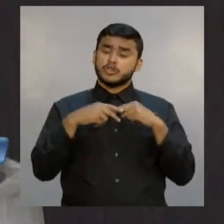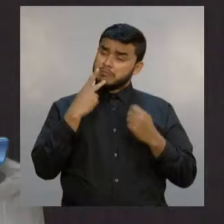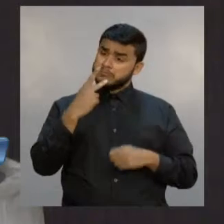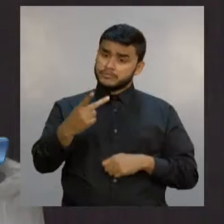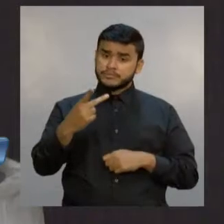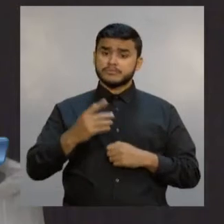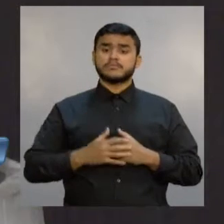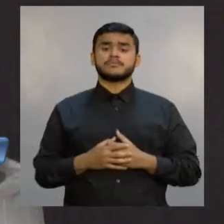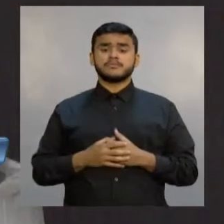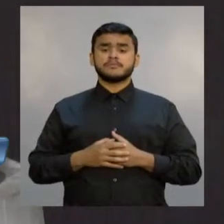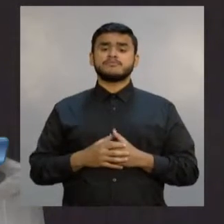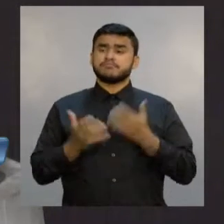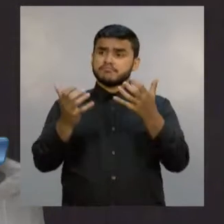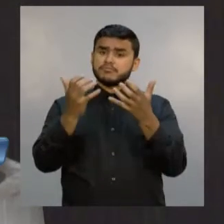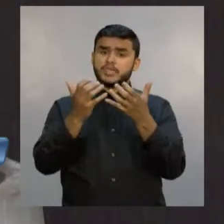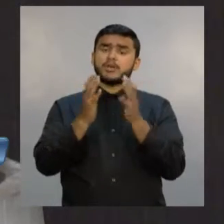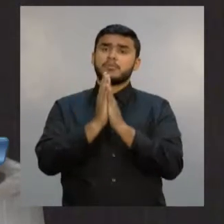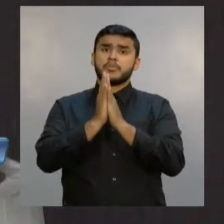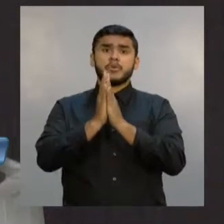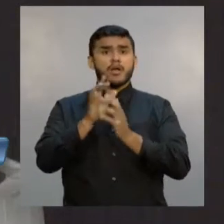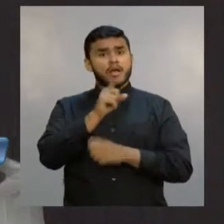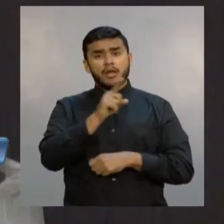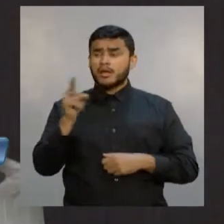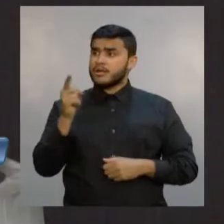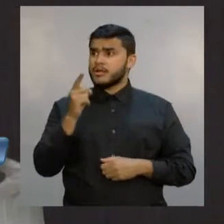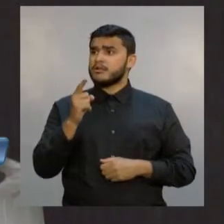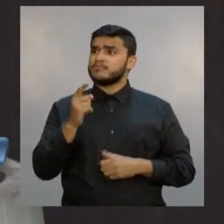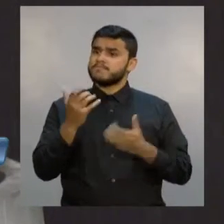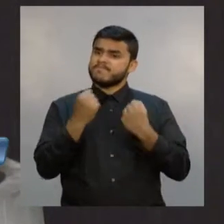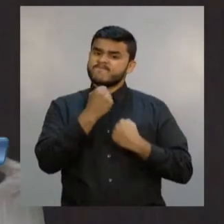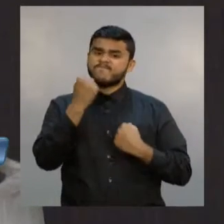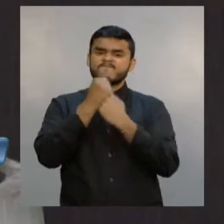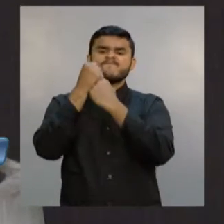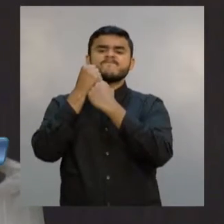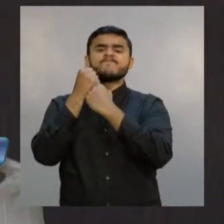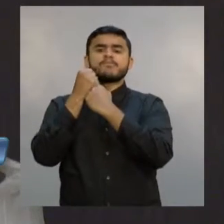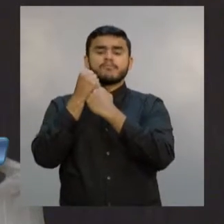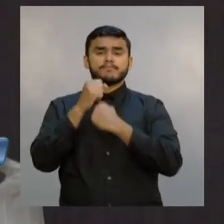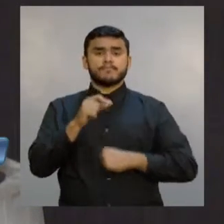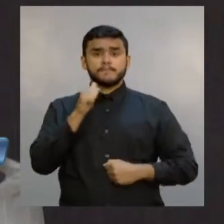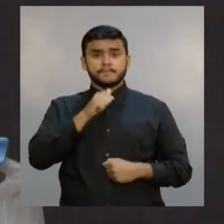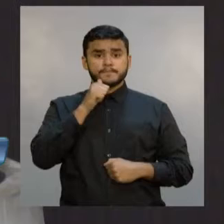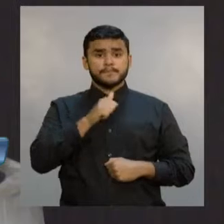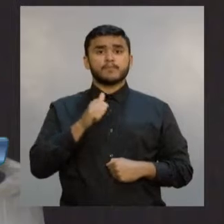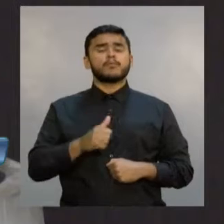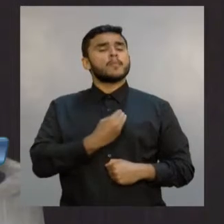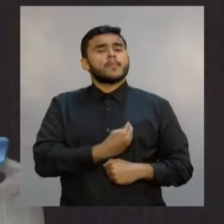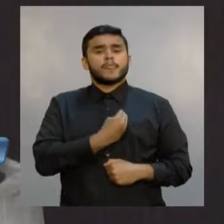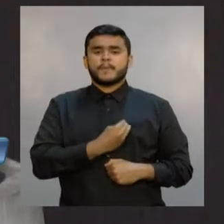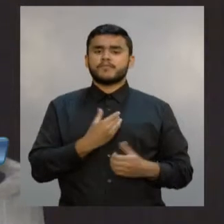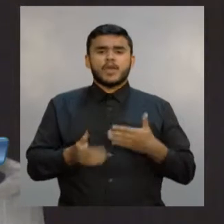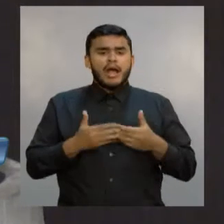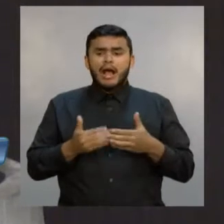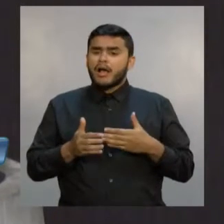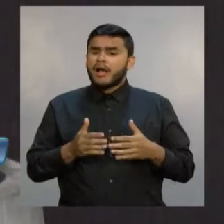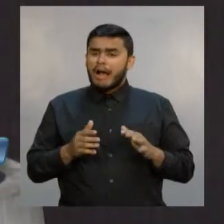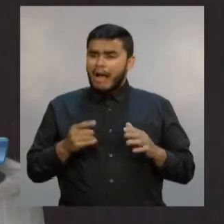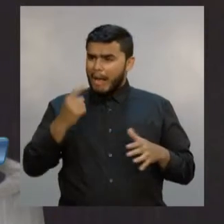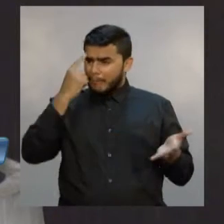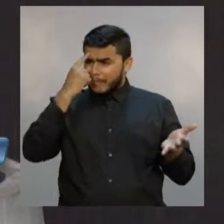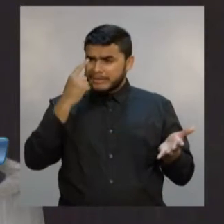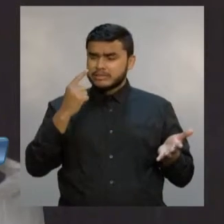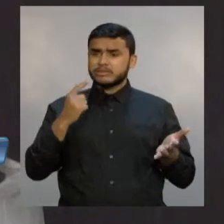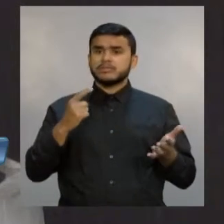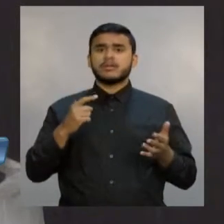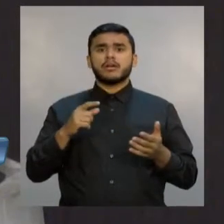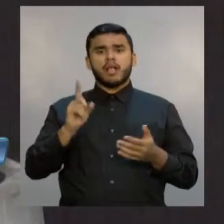vez, conclamando a luta das mulheres por uma vida sem qualquer violência,